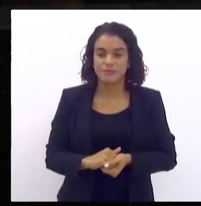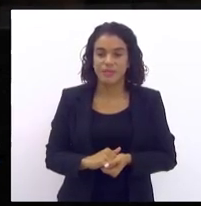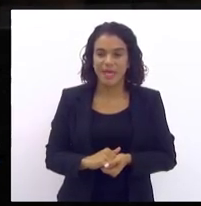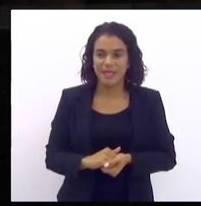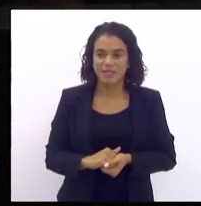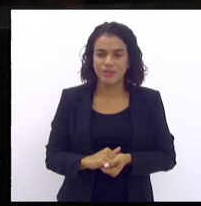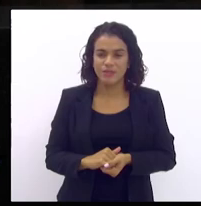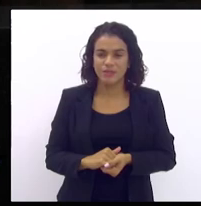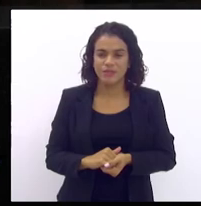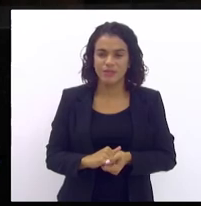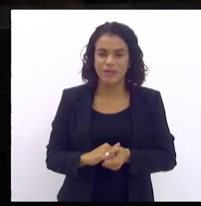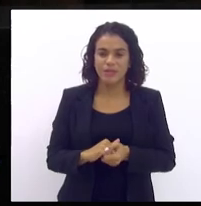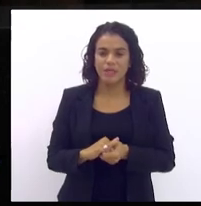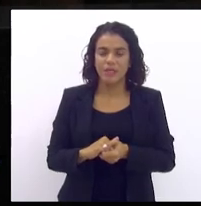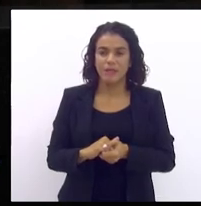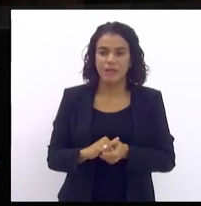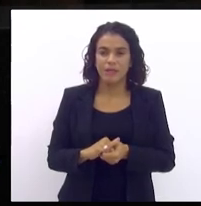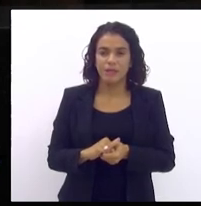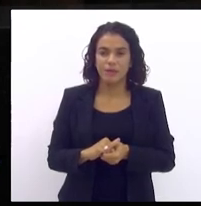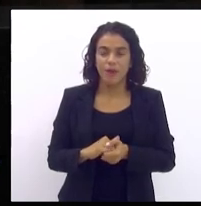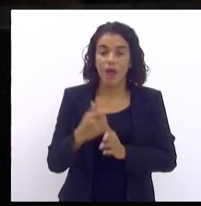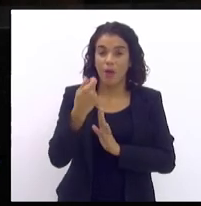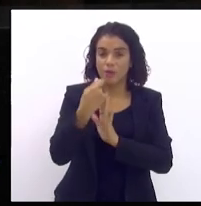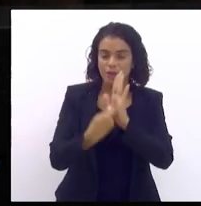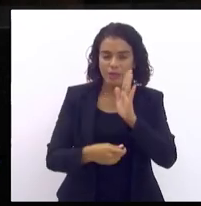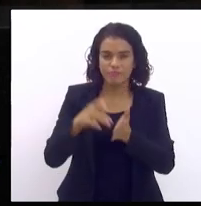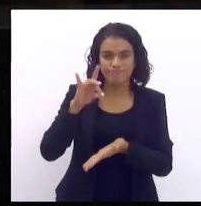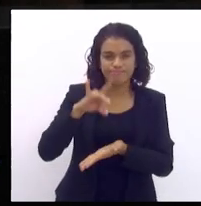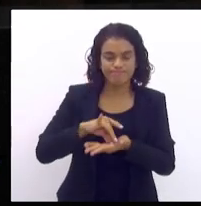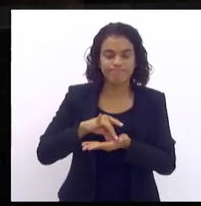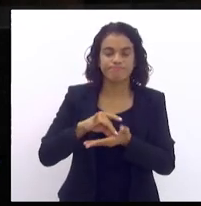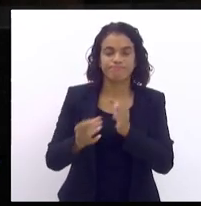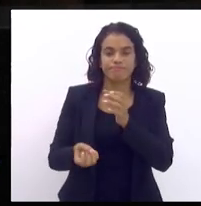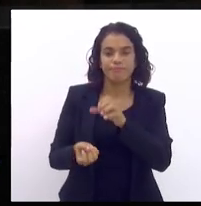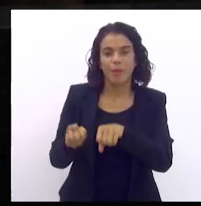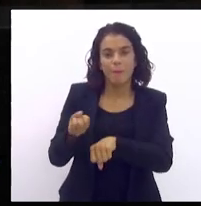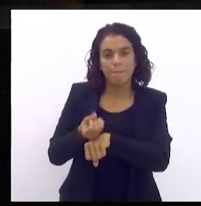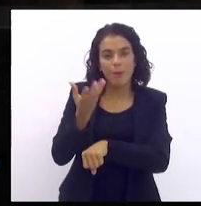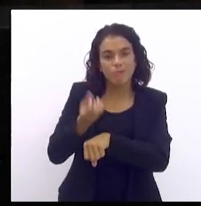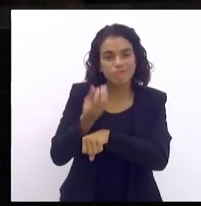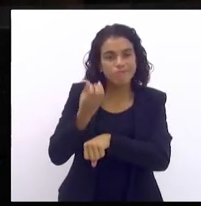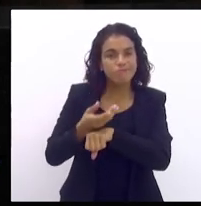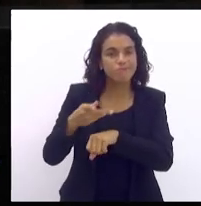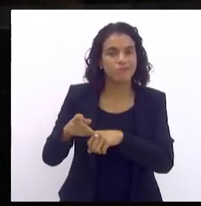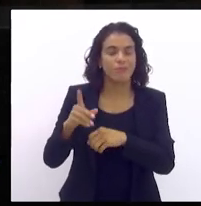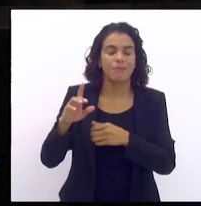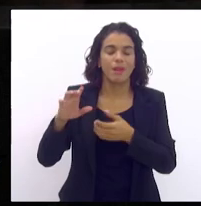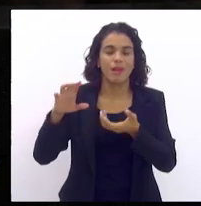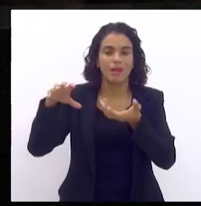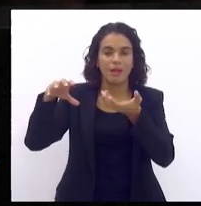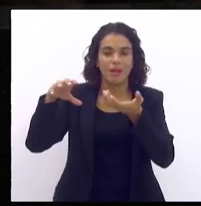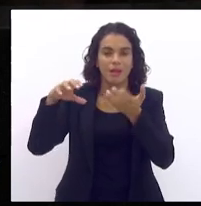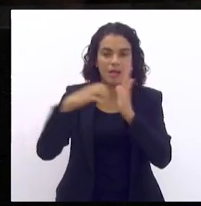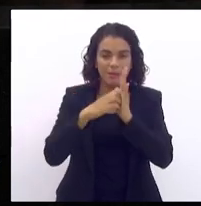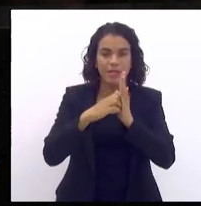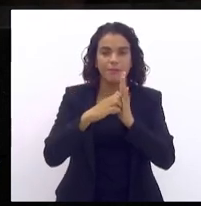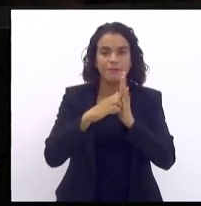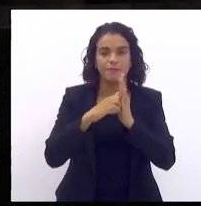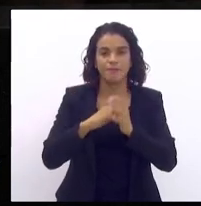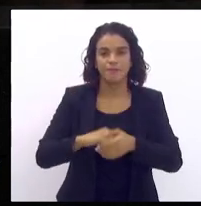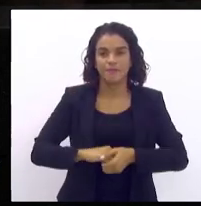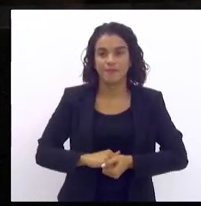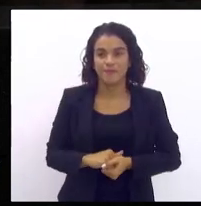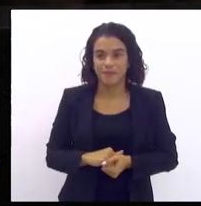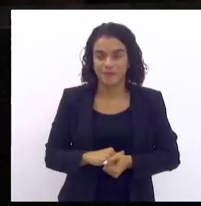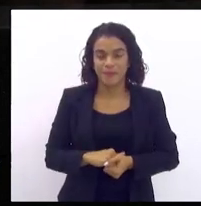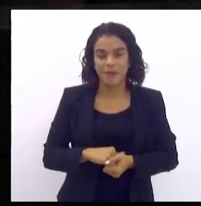Senado Federal ao texto original produzido pela Câmara, como manda